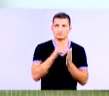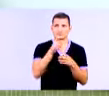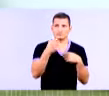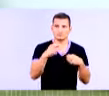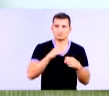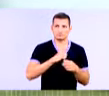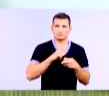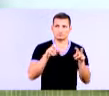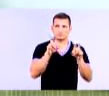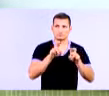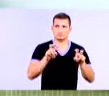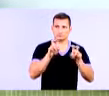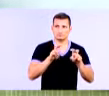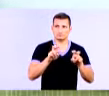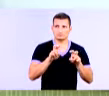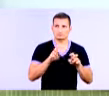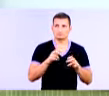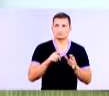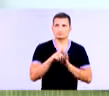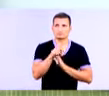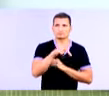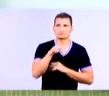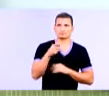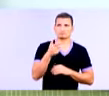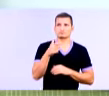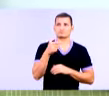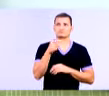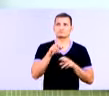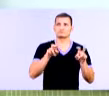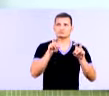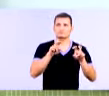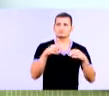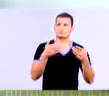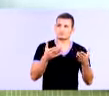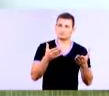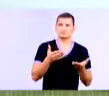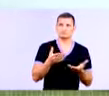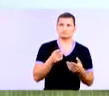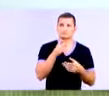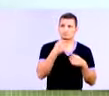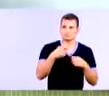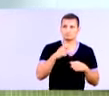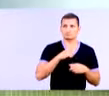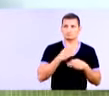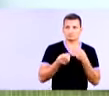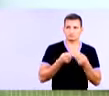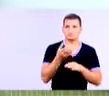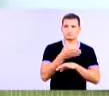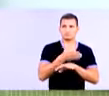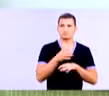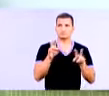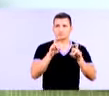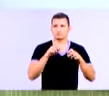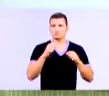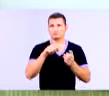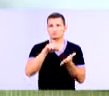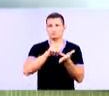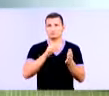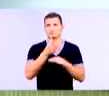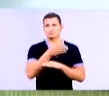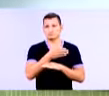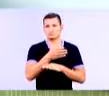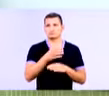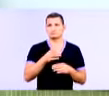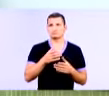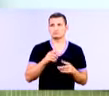computador. Professor, eu não tenho um computador. Você precisa então ter um mecanismo para ter acesso a um computador, pode ser no polo, mas